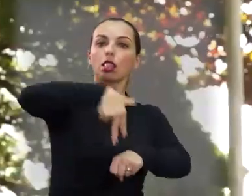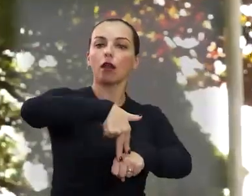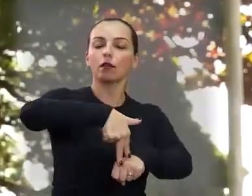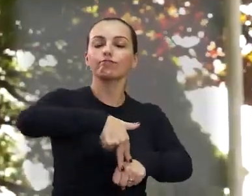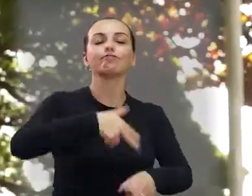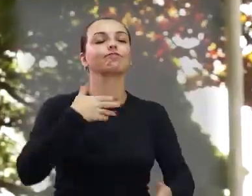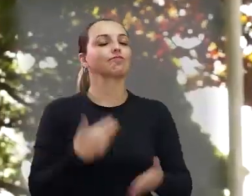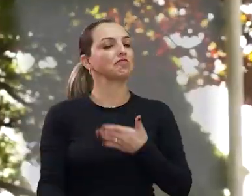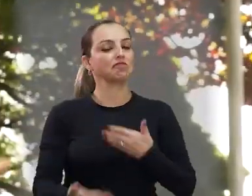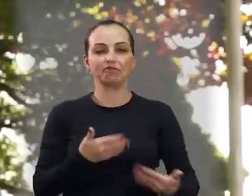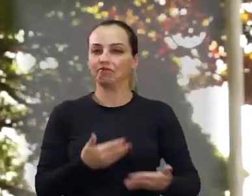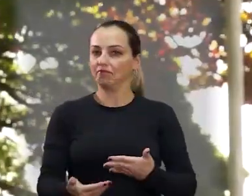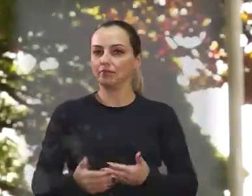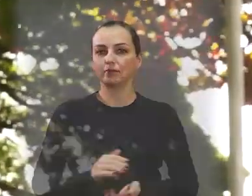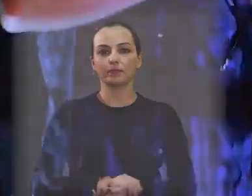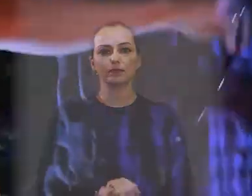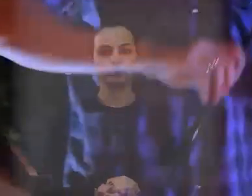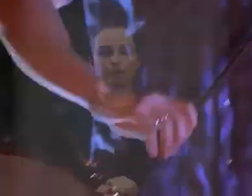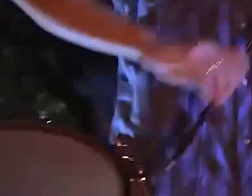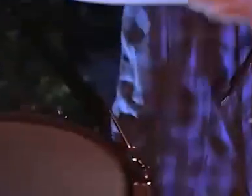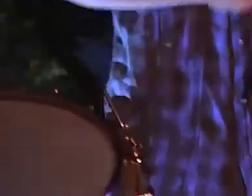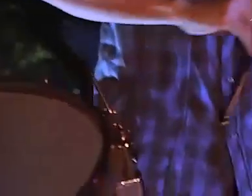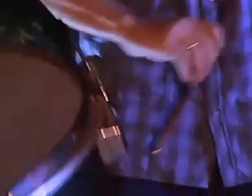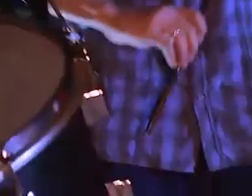mais esses espaços.